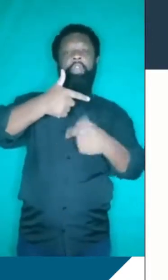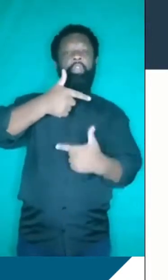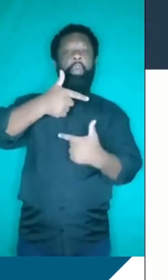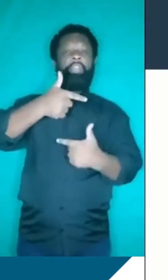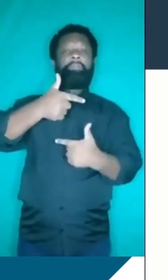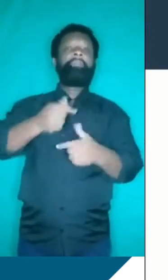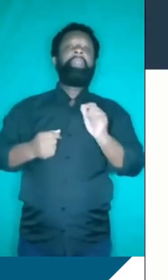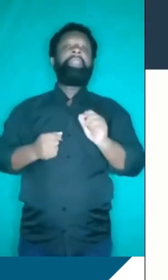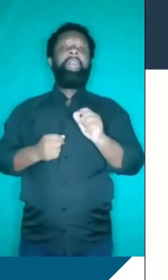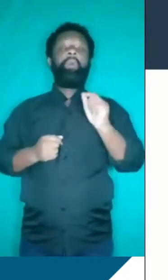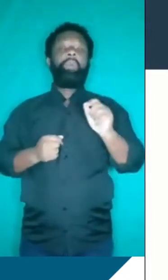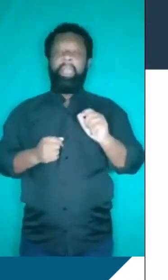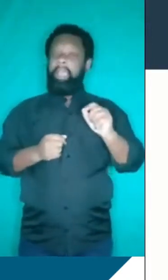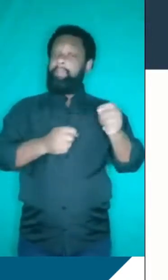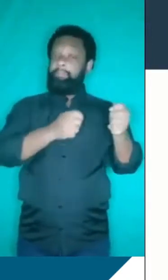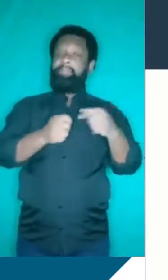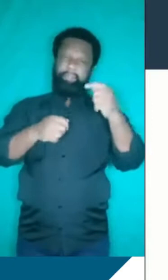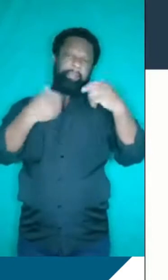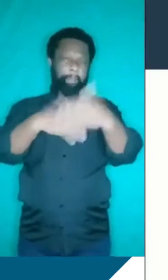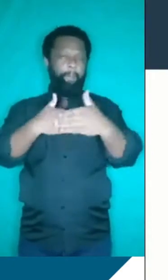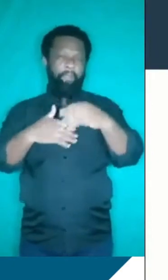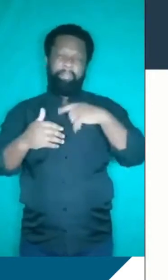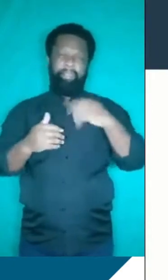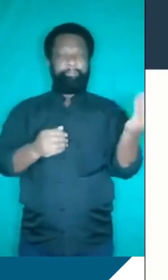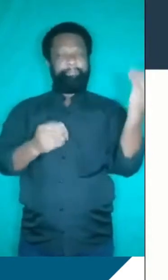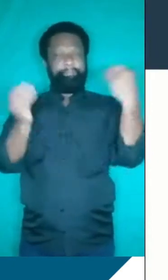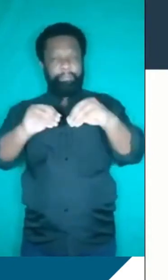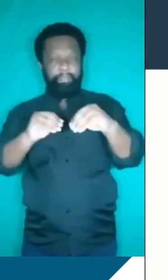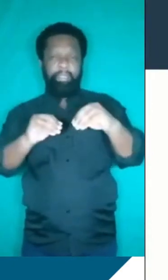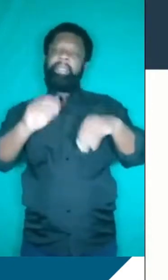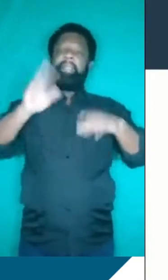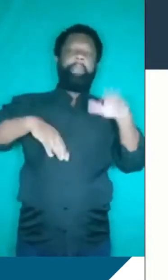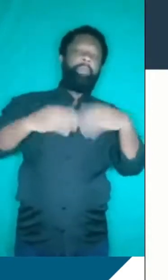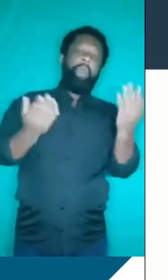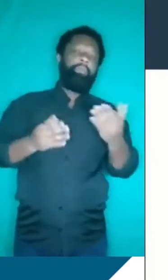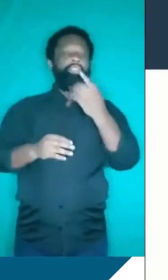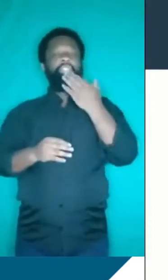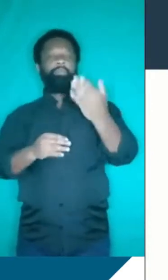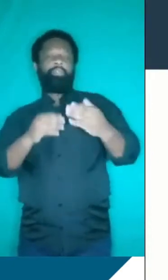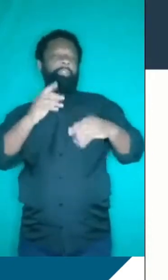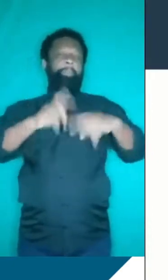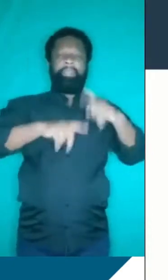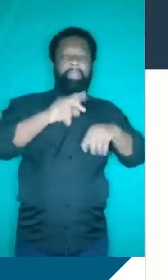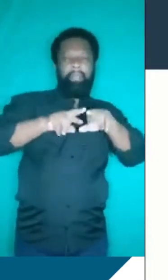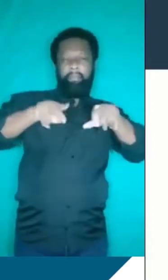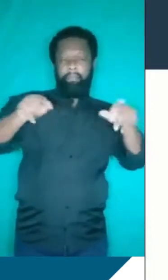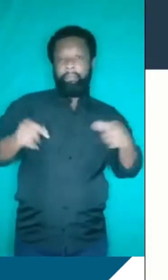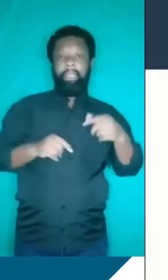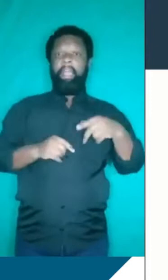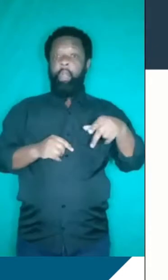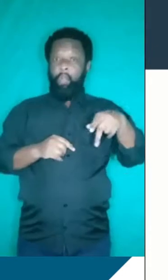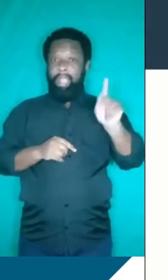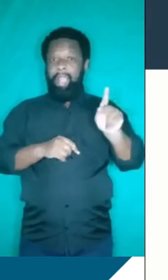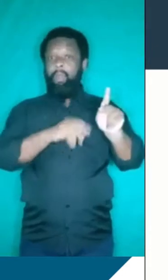constante elástica da mola, que vai ser dada para vocês na questão, vai depender do material que ela foi produzida e tudo mais. A unidade medida